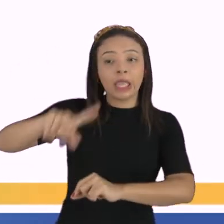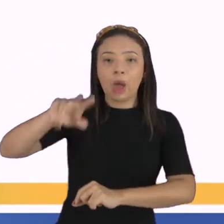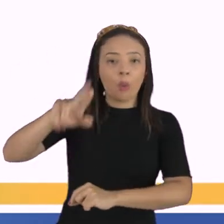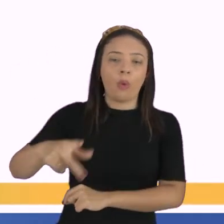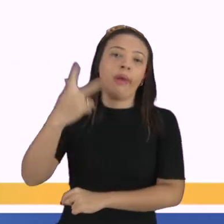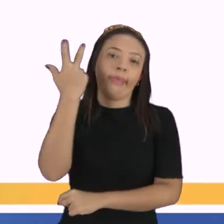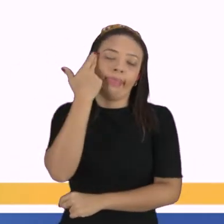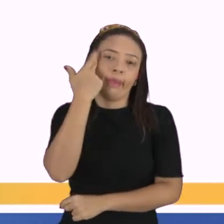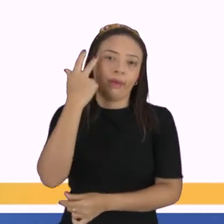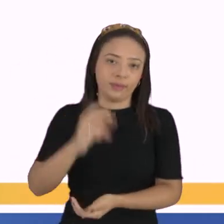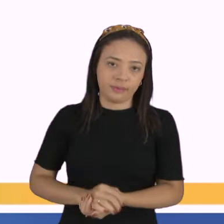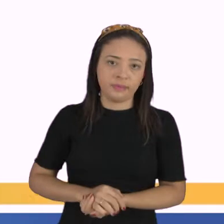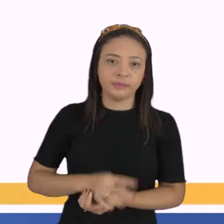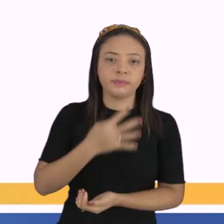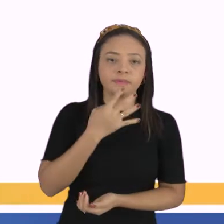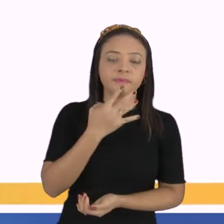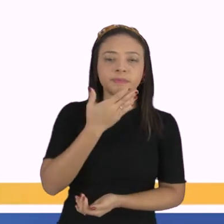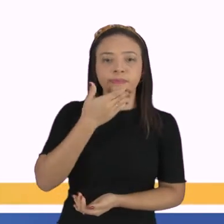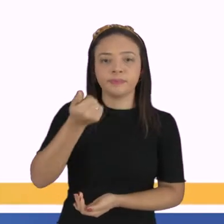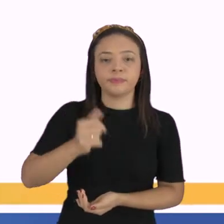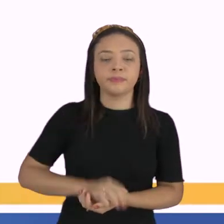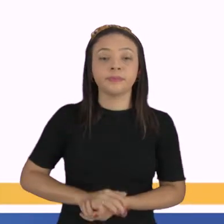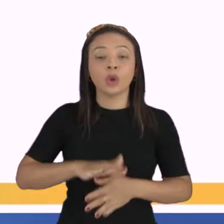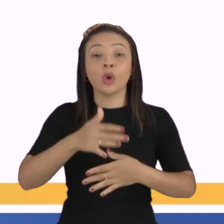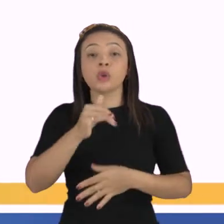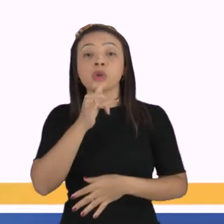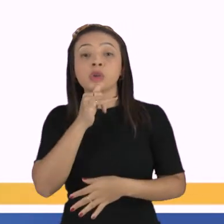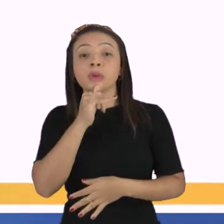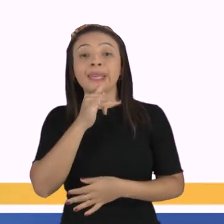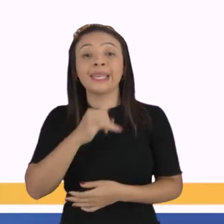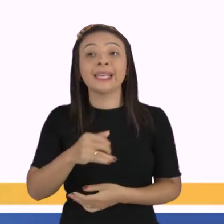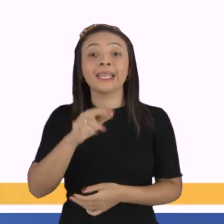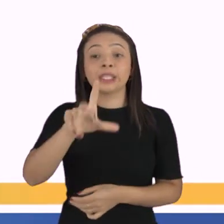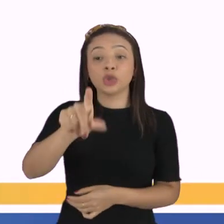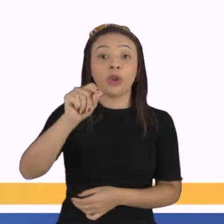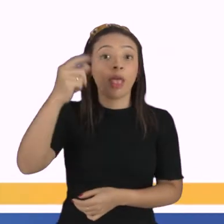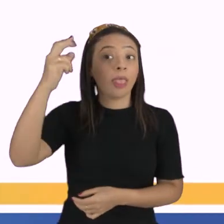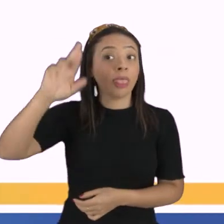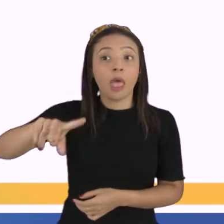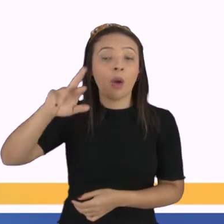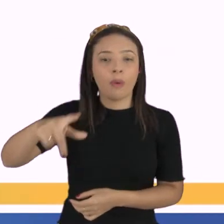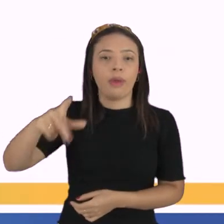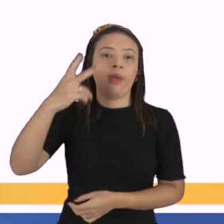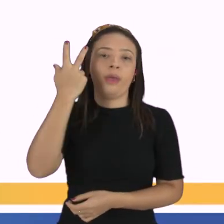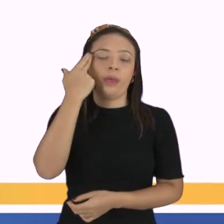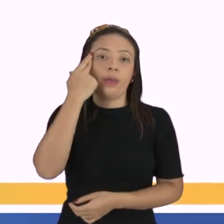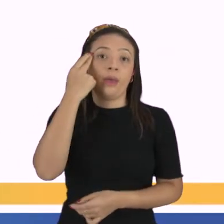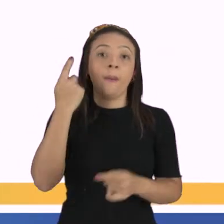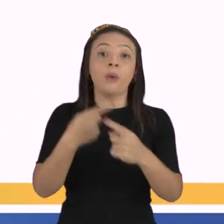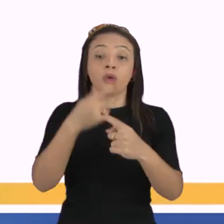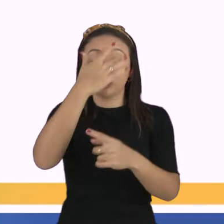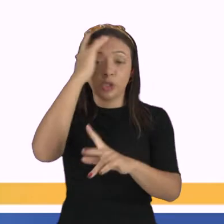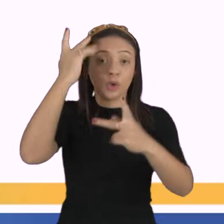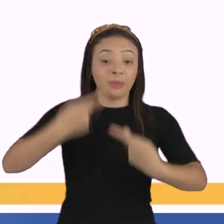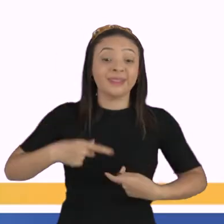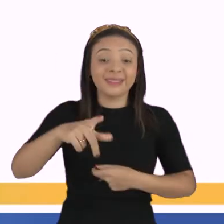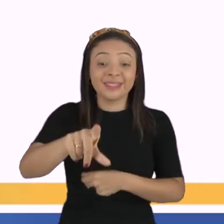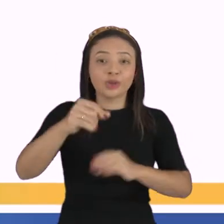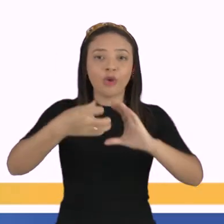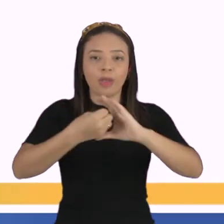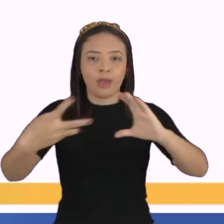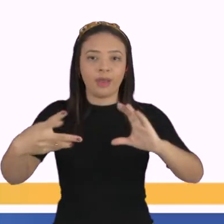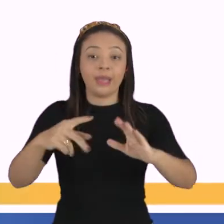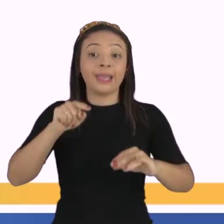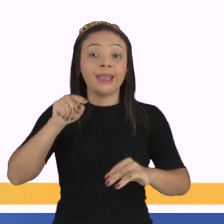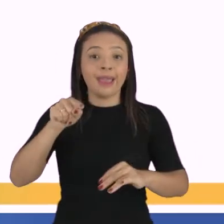já. No caso da seleção artificial, o ser humano ele escolhe essas características consideradas